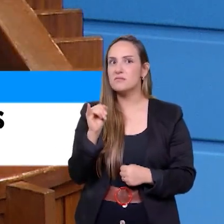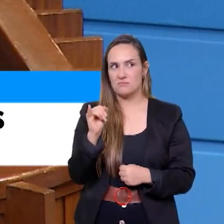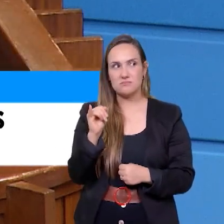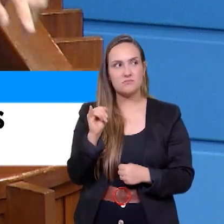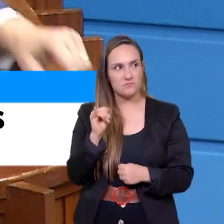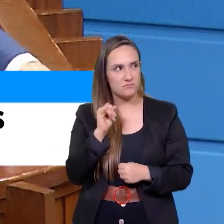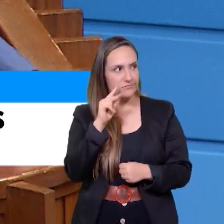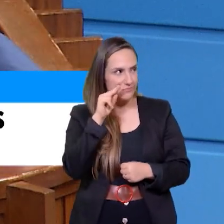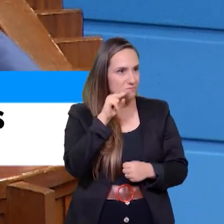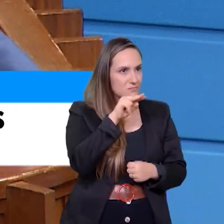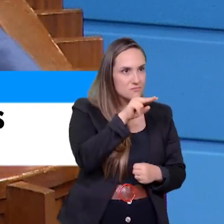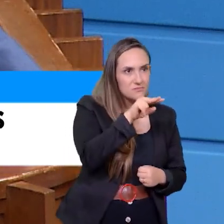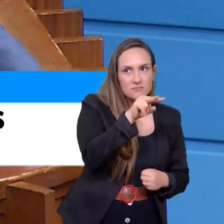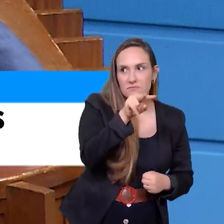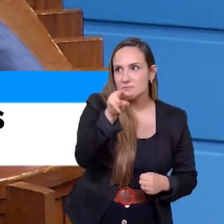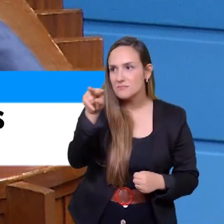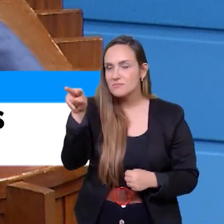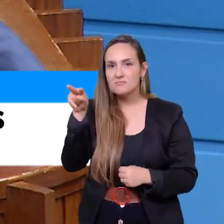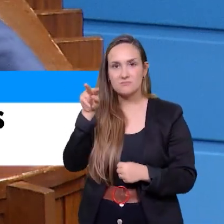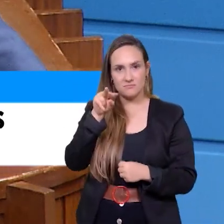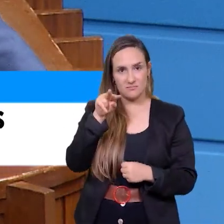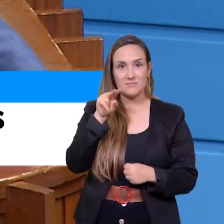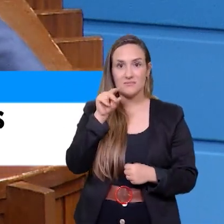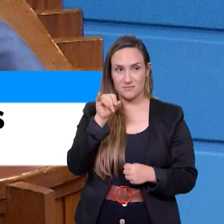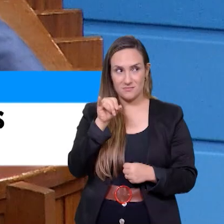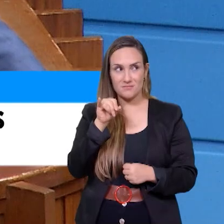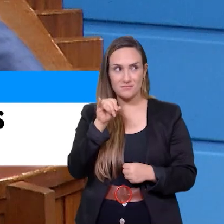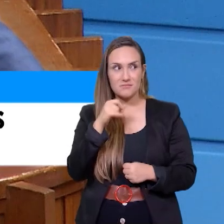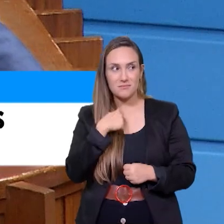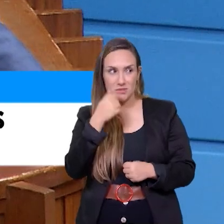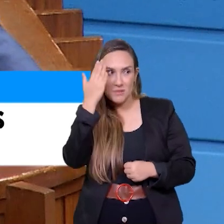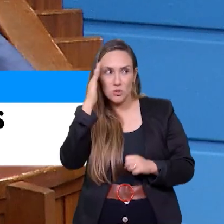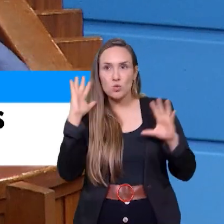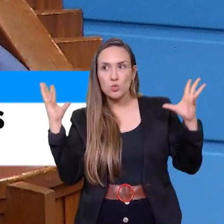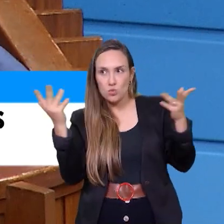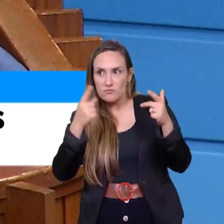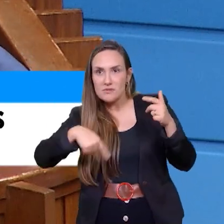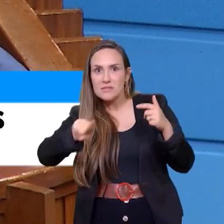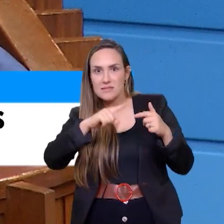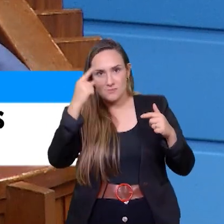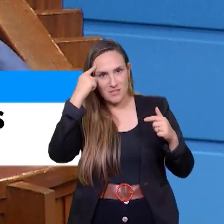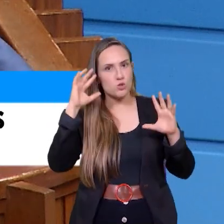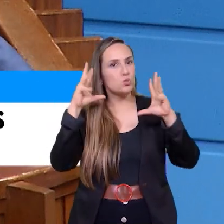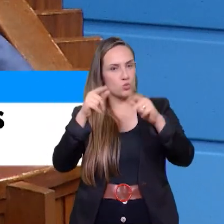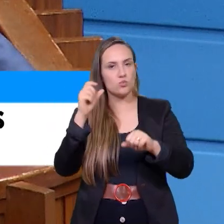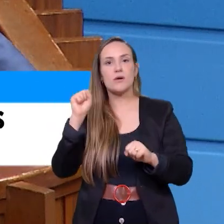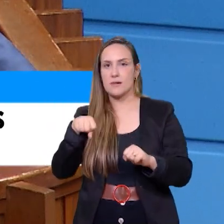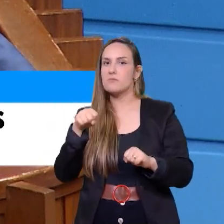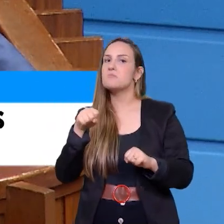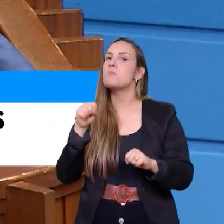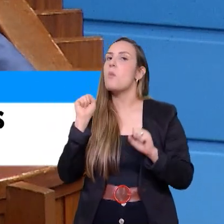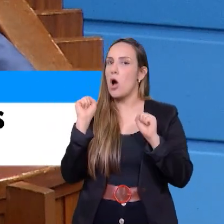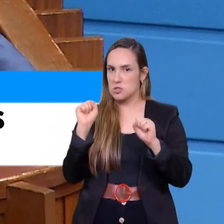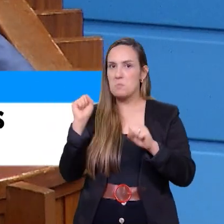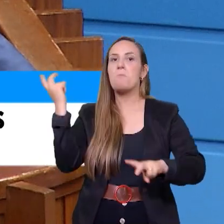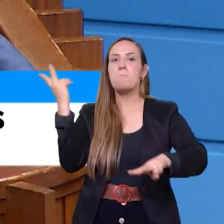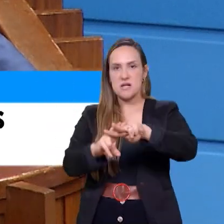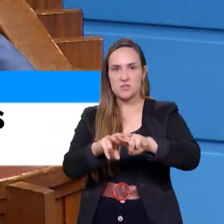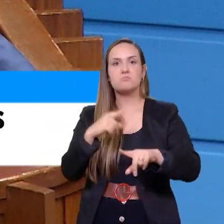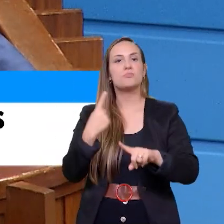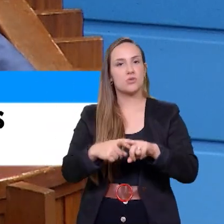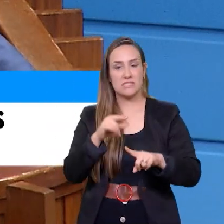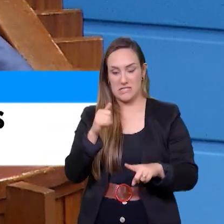na cabeça de todos que estão aqui, estaríamos presos. Ou seja, se pudéssemos falar tudo